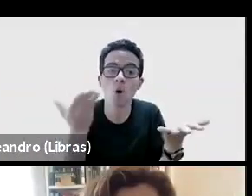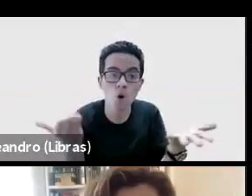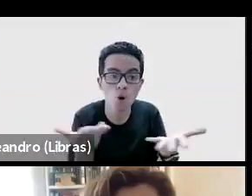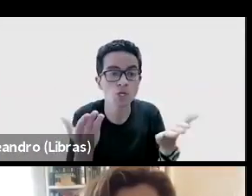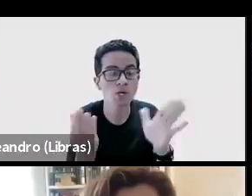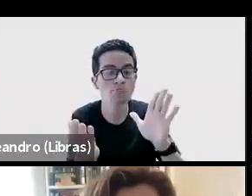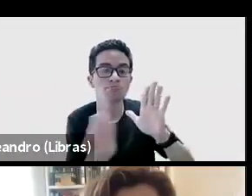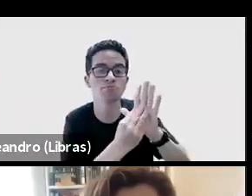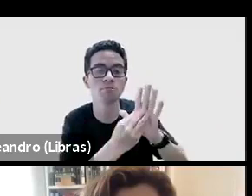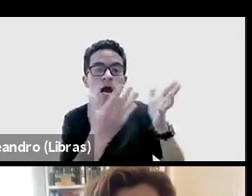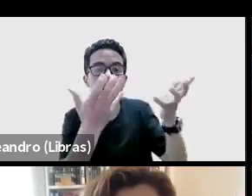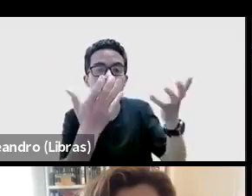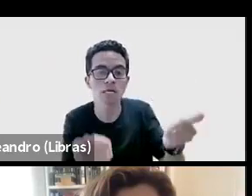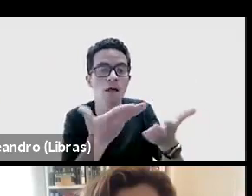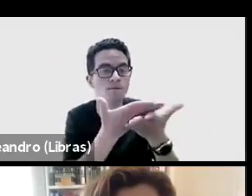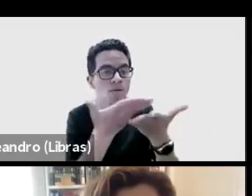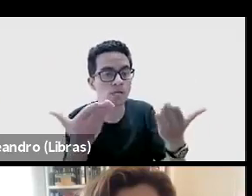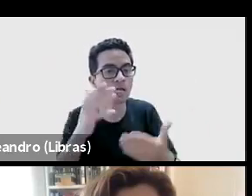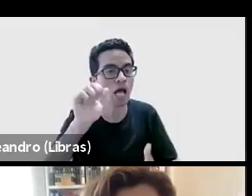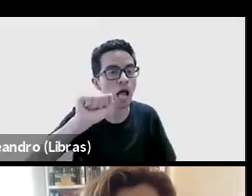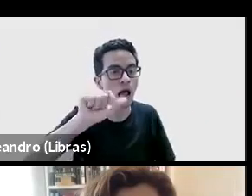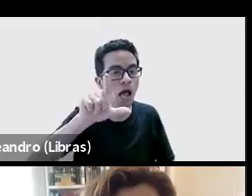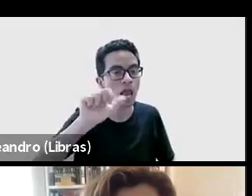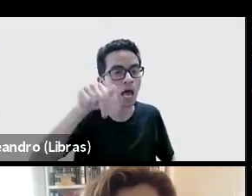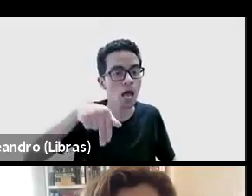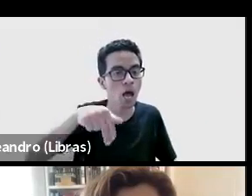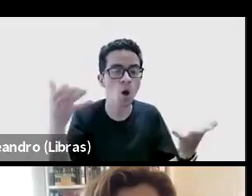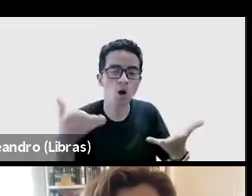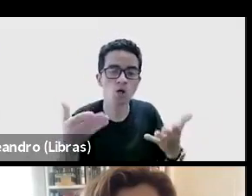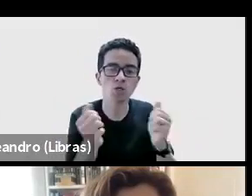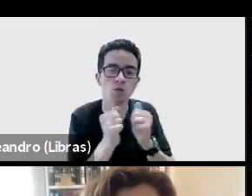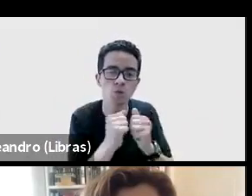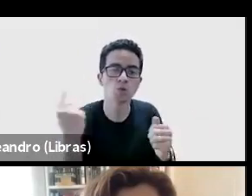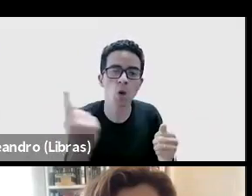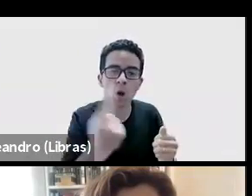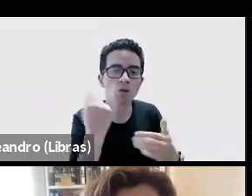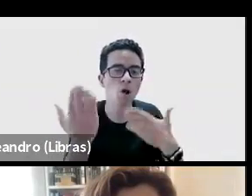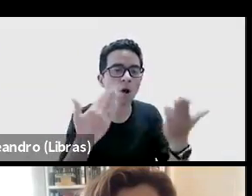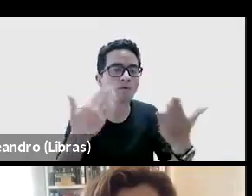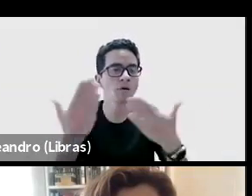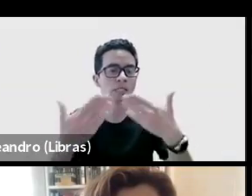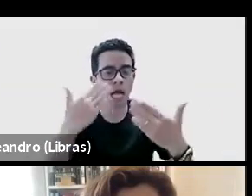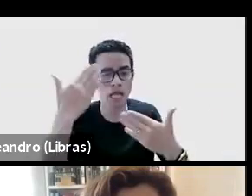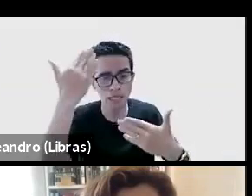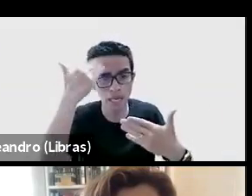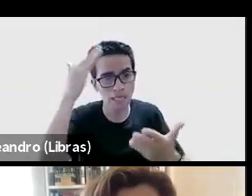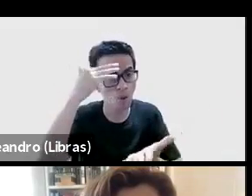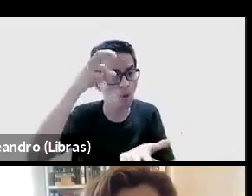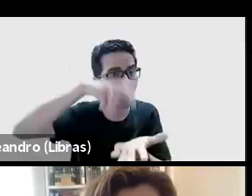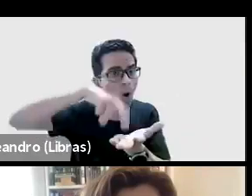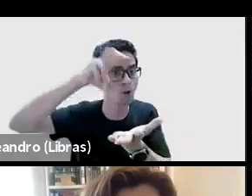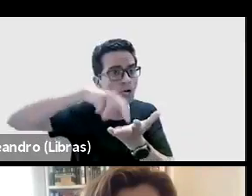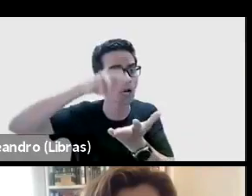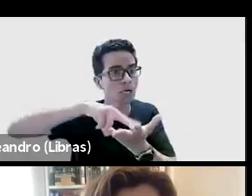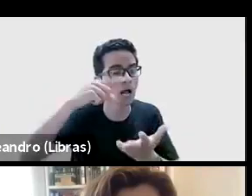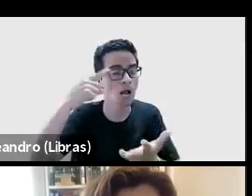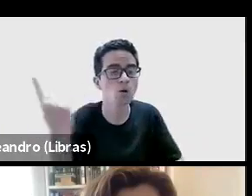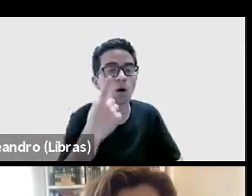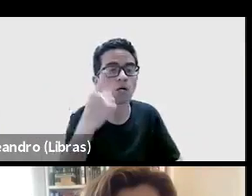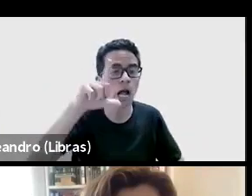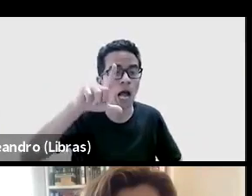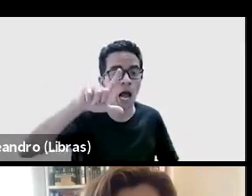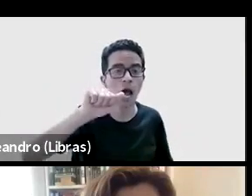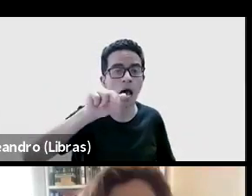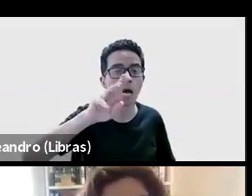de receber você, Alan, com a gente hoje, para a gente fazer essa conversa. Fico muito contente de ter a Larissa